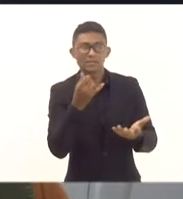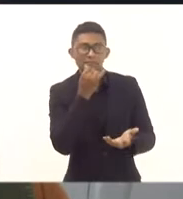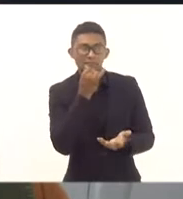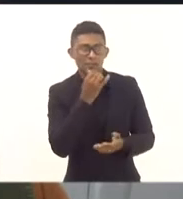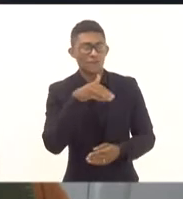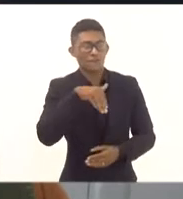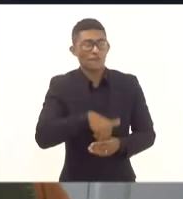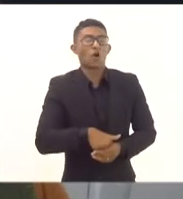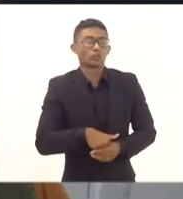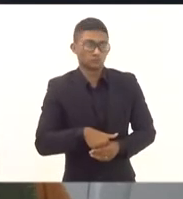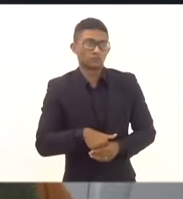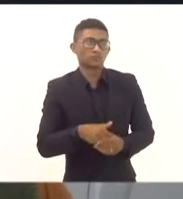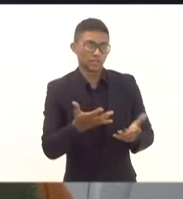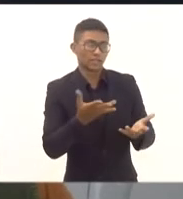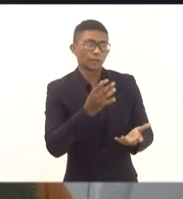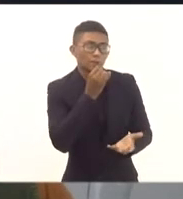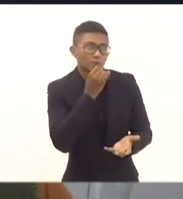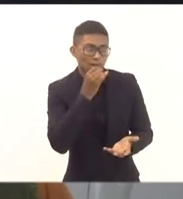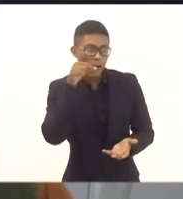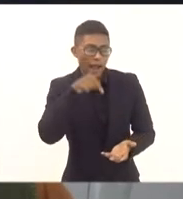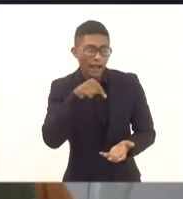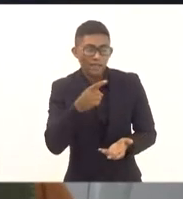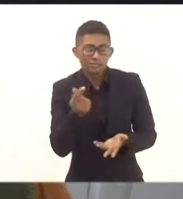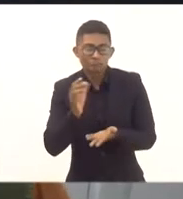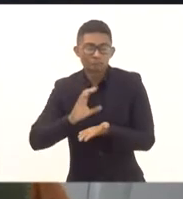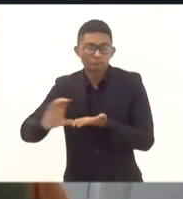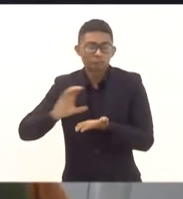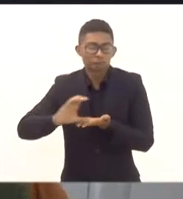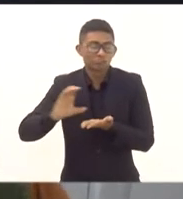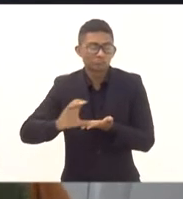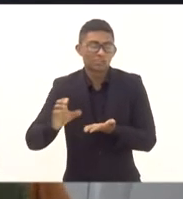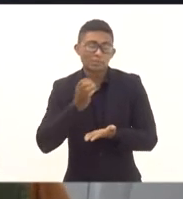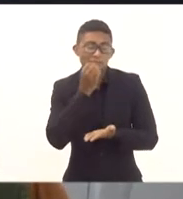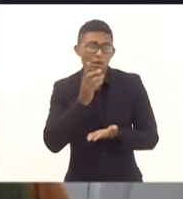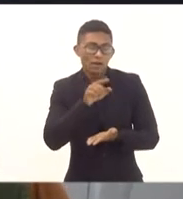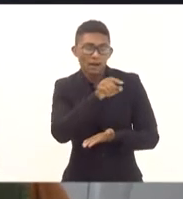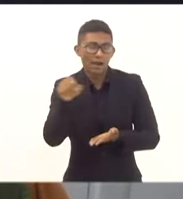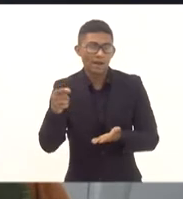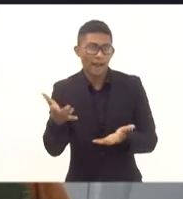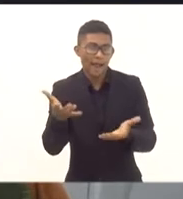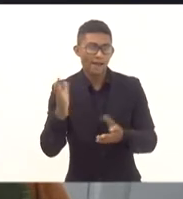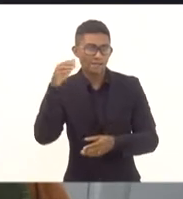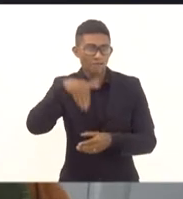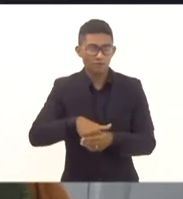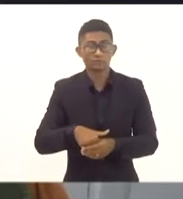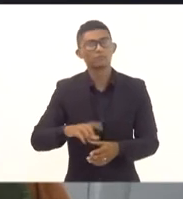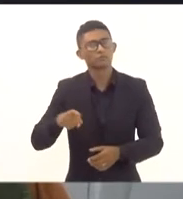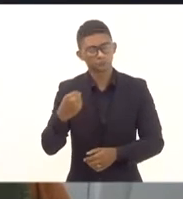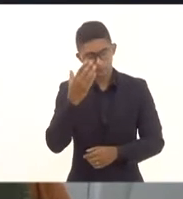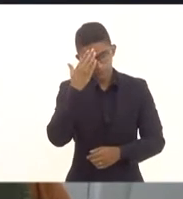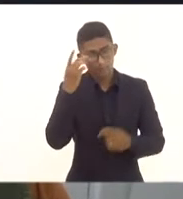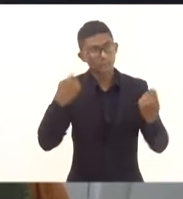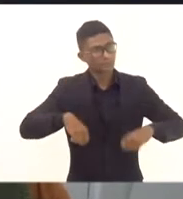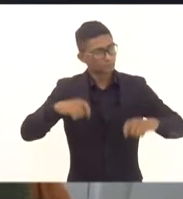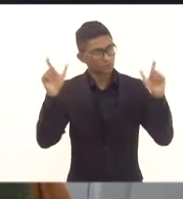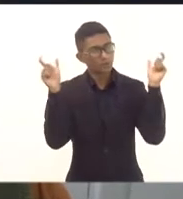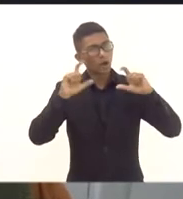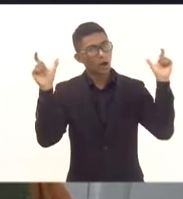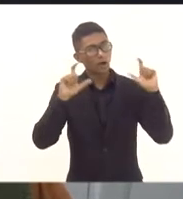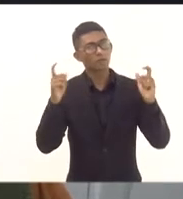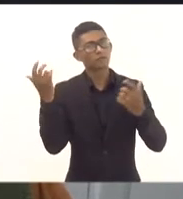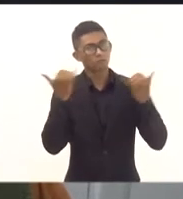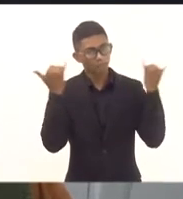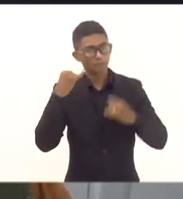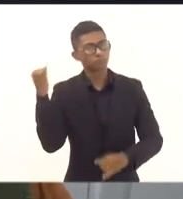botar isso aqui que a gente vai ter benefício passavam com funciona muitos políticos é uma coisa que tem que estar tem que estar atento a isso essa